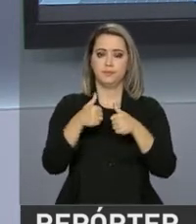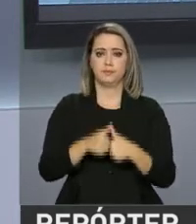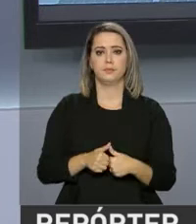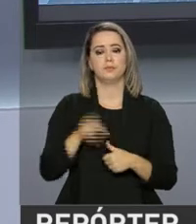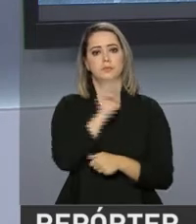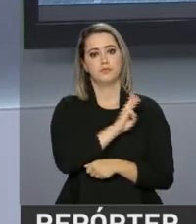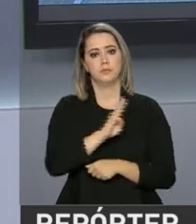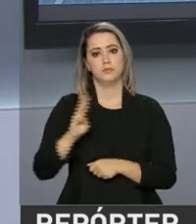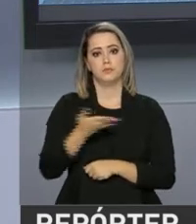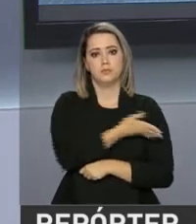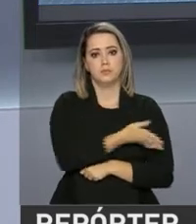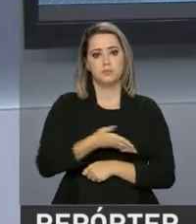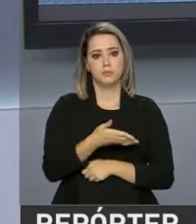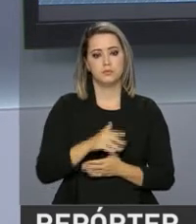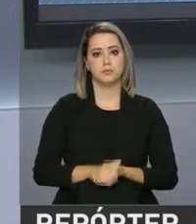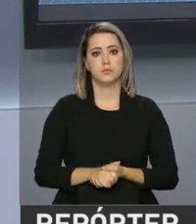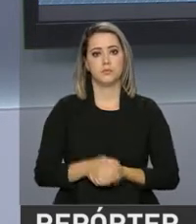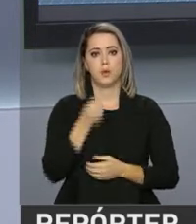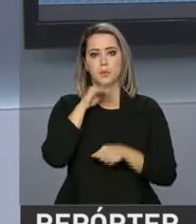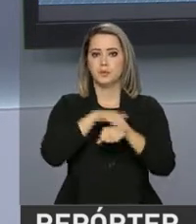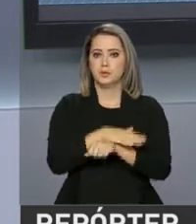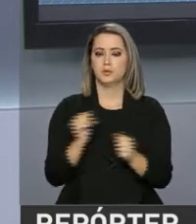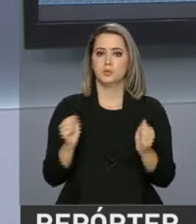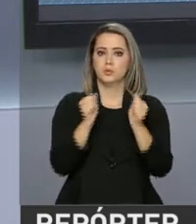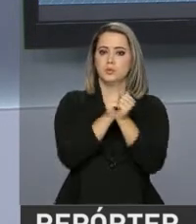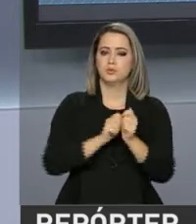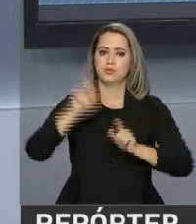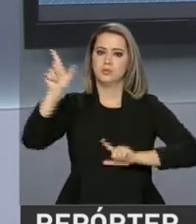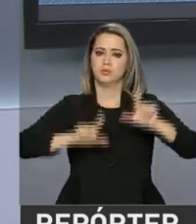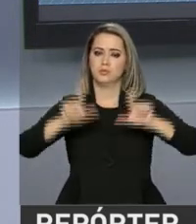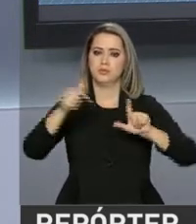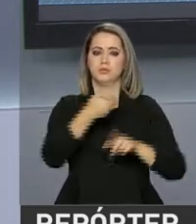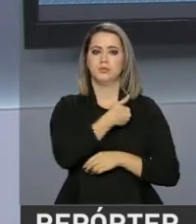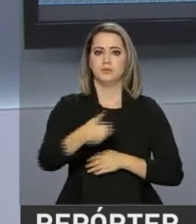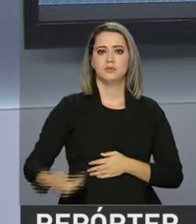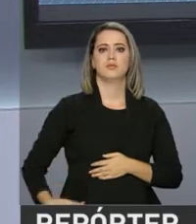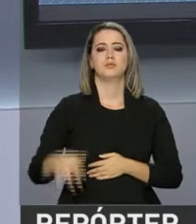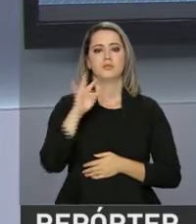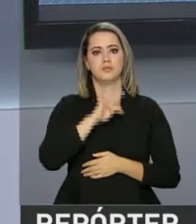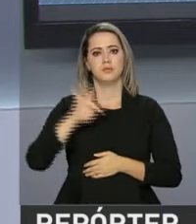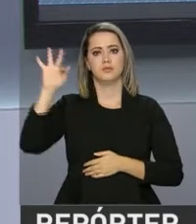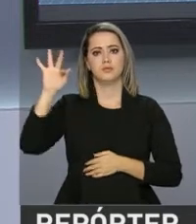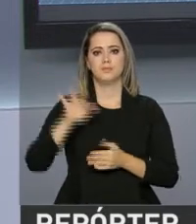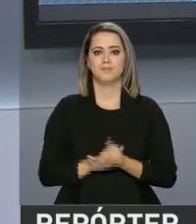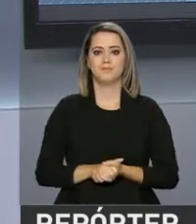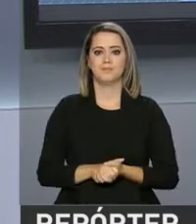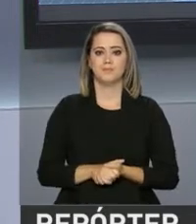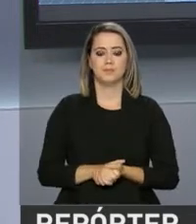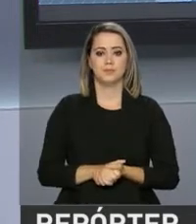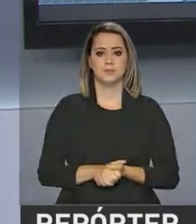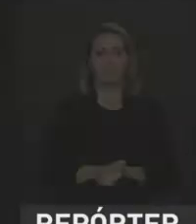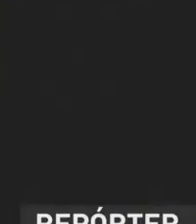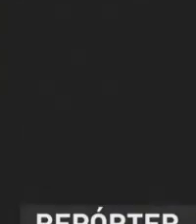está nossa página na internet ótima noite pra você continue com a gente aqui na nbr a tv do governo federal